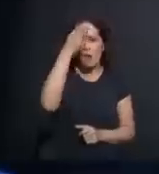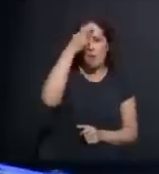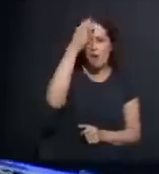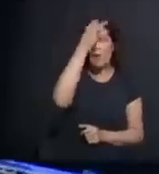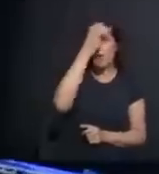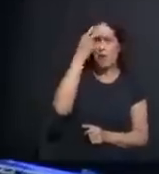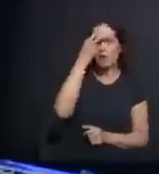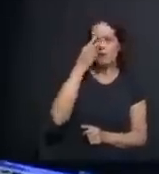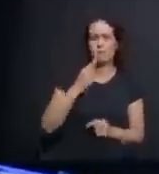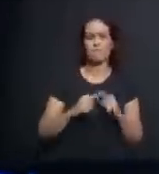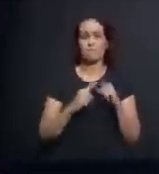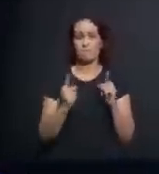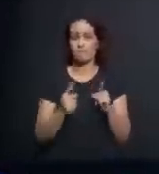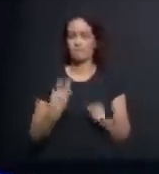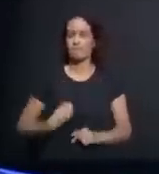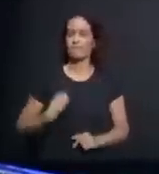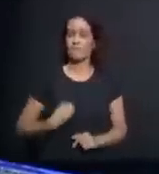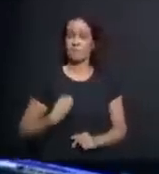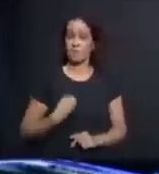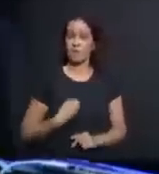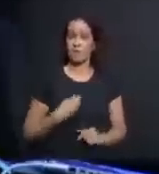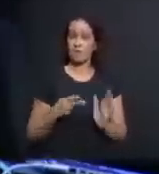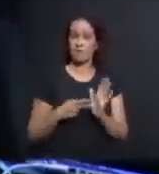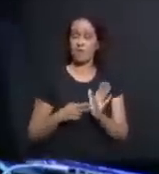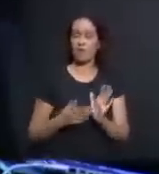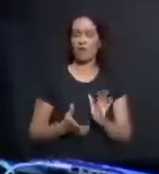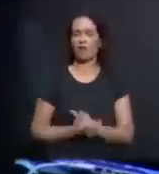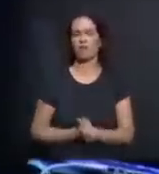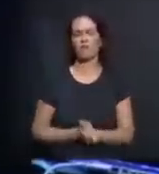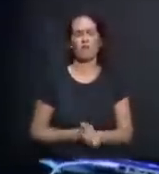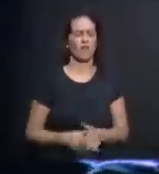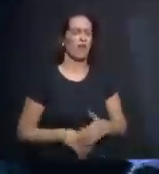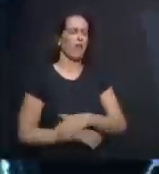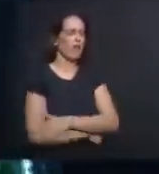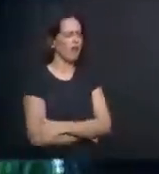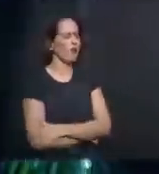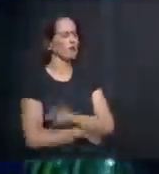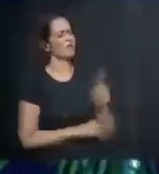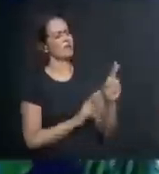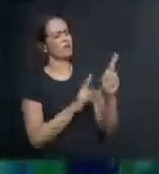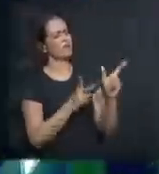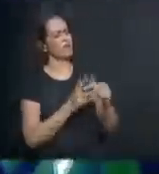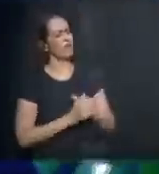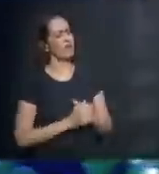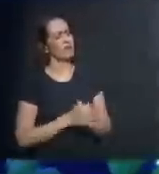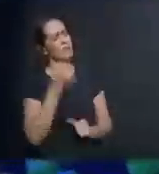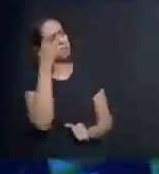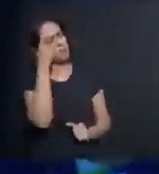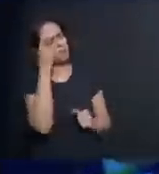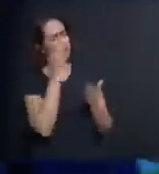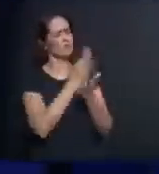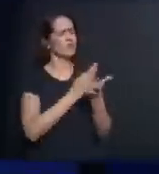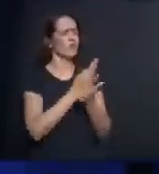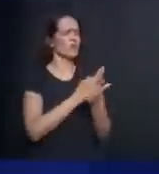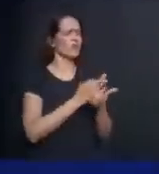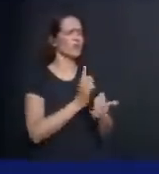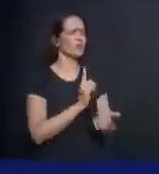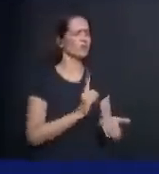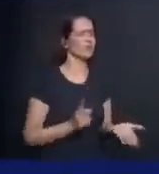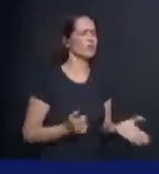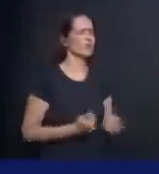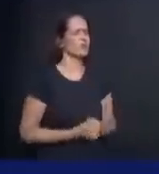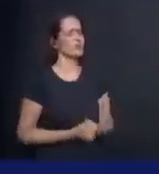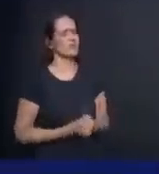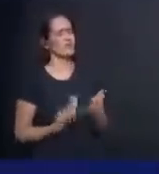Mas na vida real, sabe como é que a gente faz? Ai... Ele não é como nós. Ele não pensa teologicamente exatamente da mesmíssima